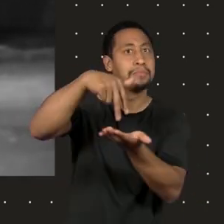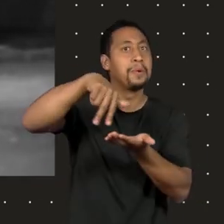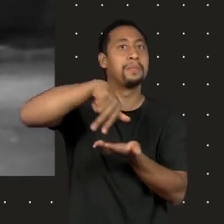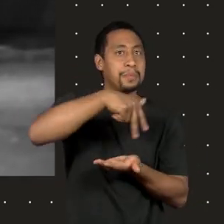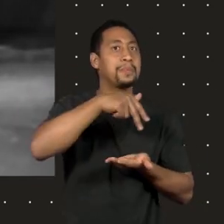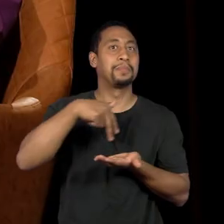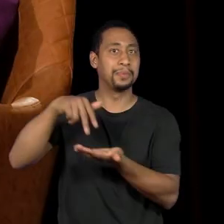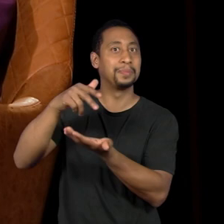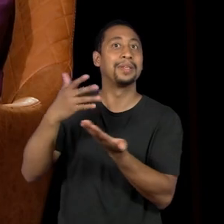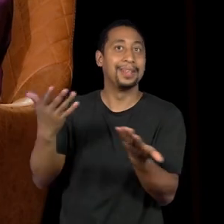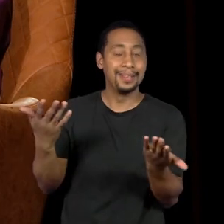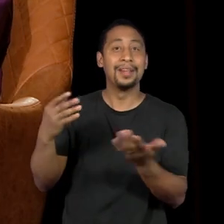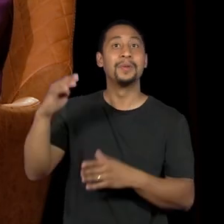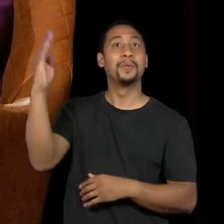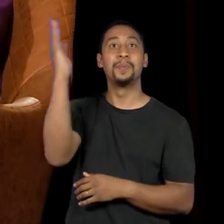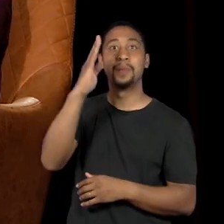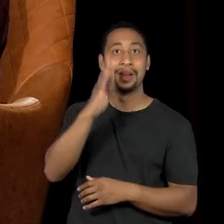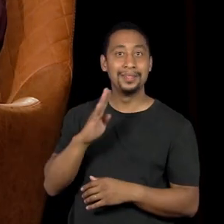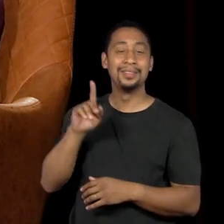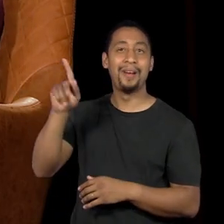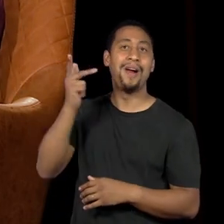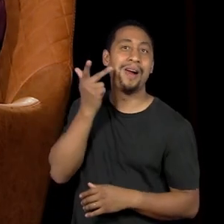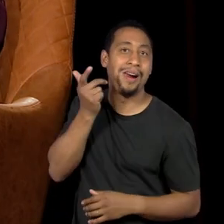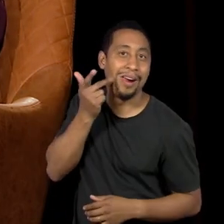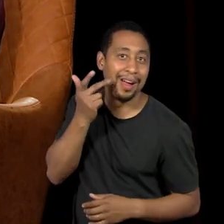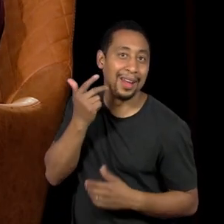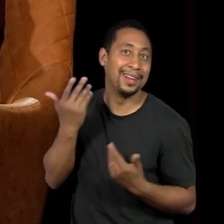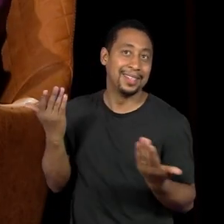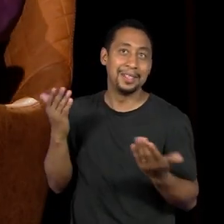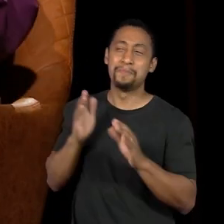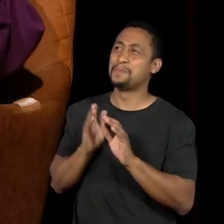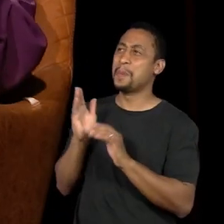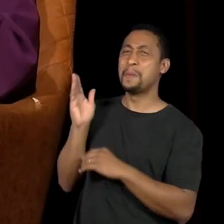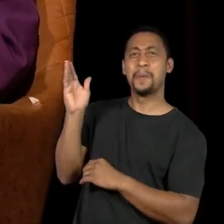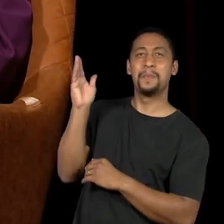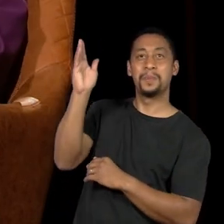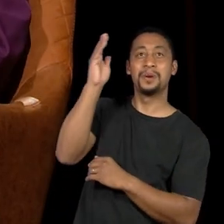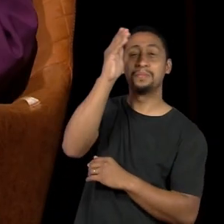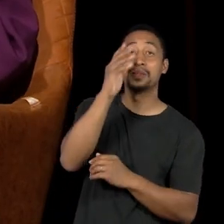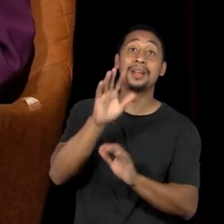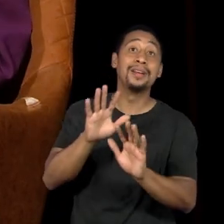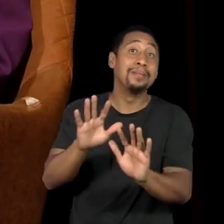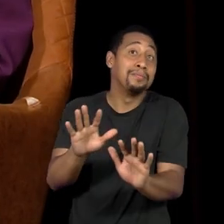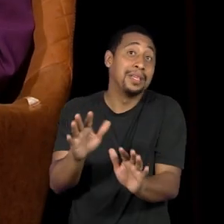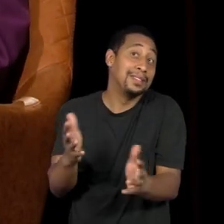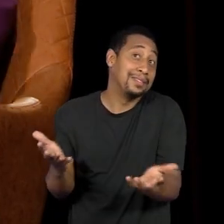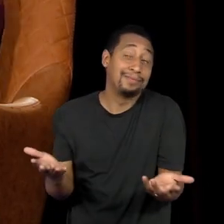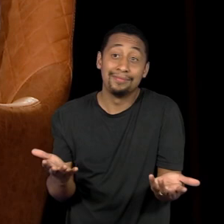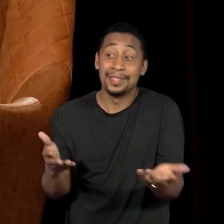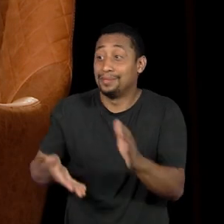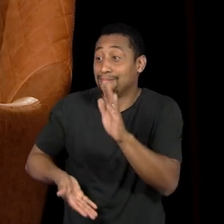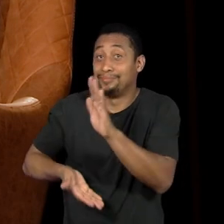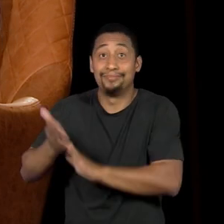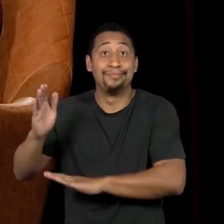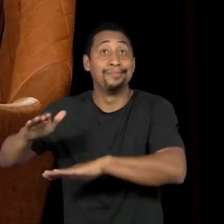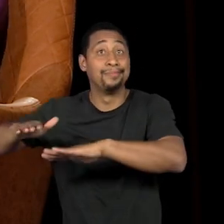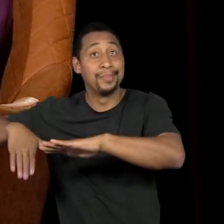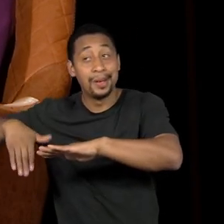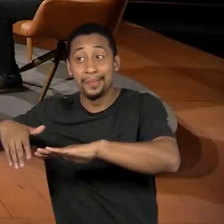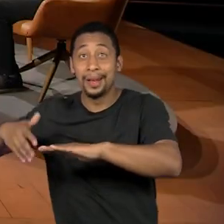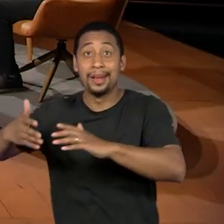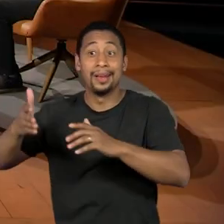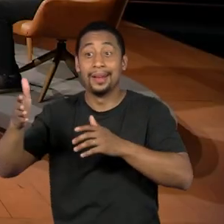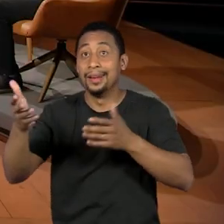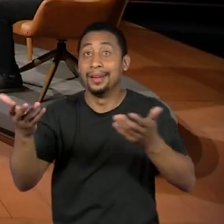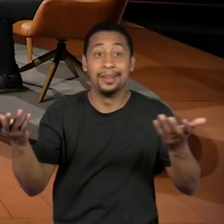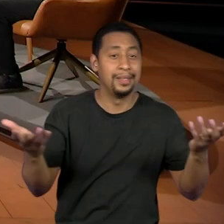dançávamos pelo Brasil, Recife, não sei o quê, acabávamos, ah, vamos molhar os pés na praia, vamos comer isso. Era